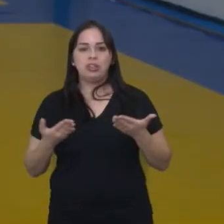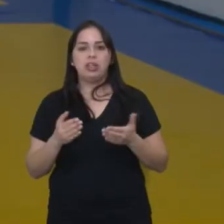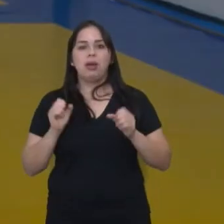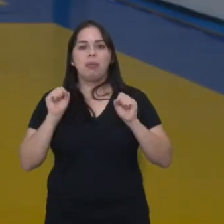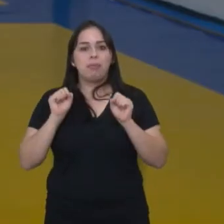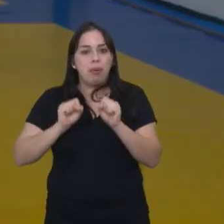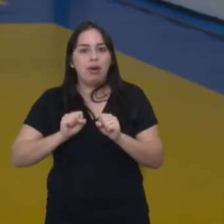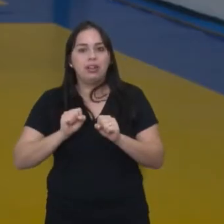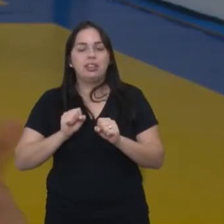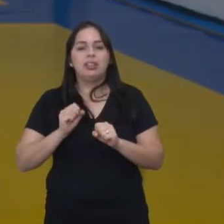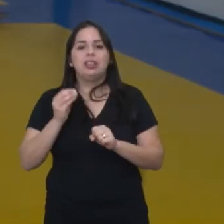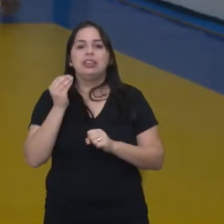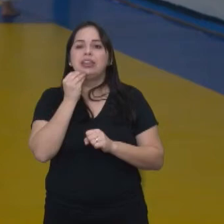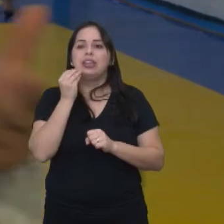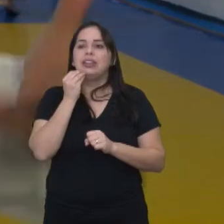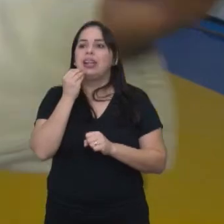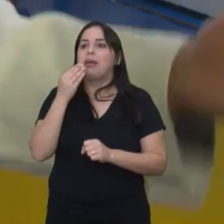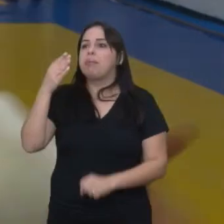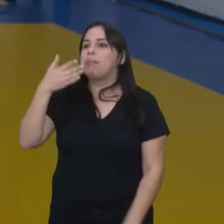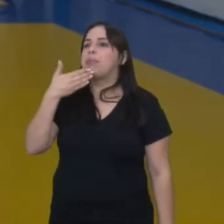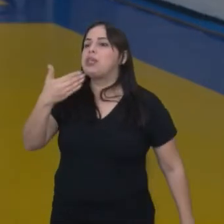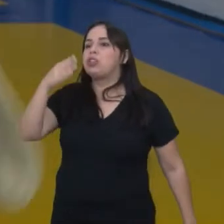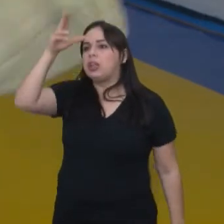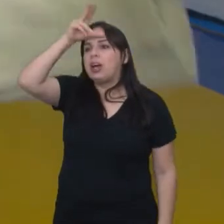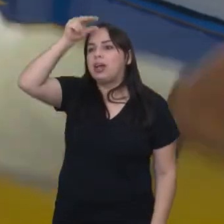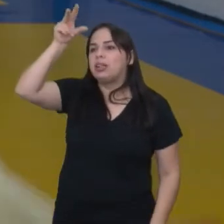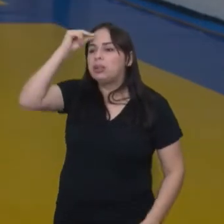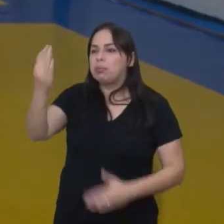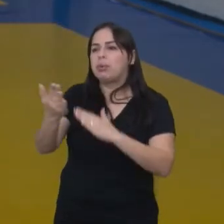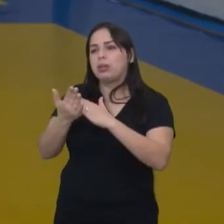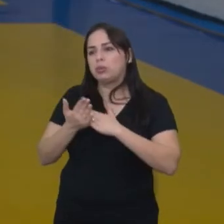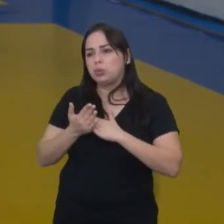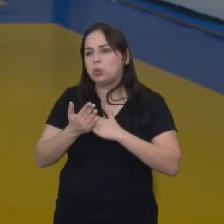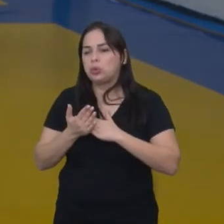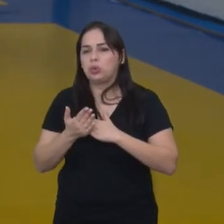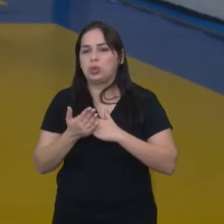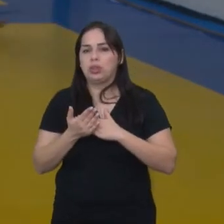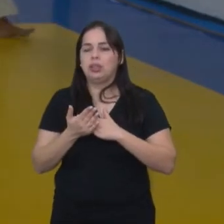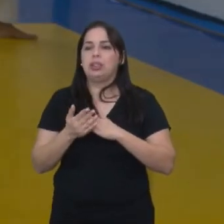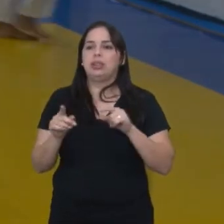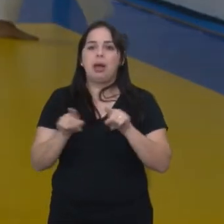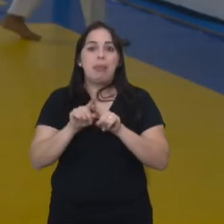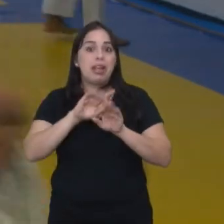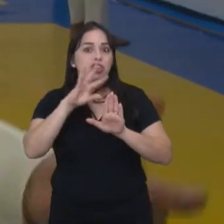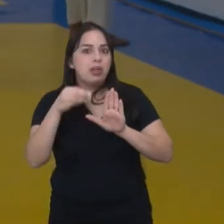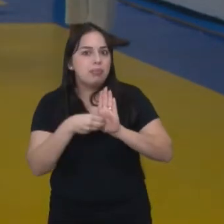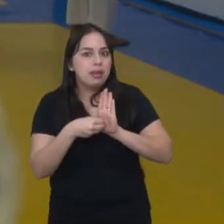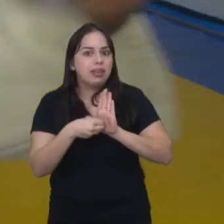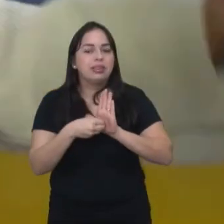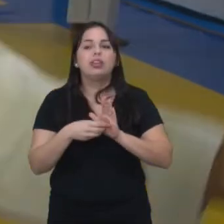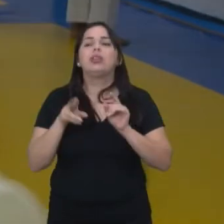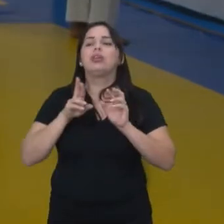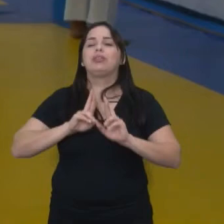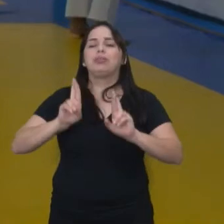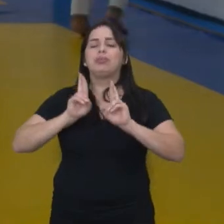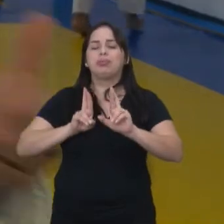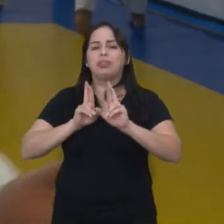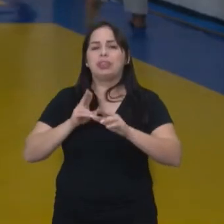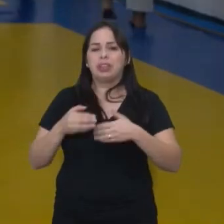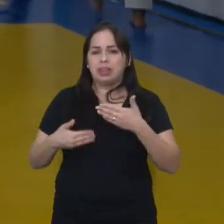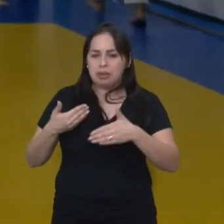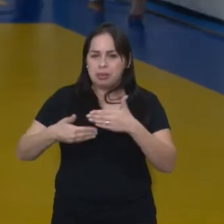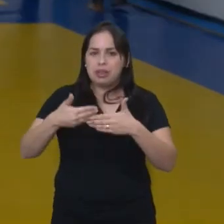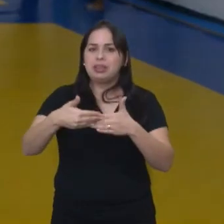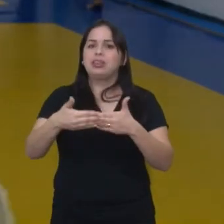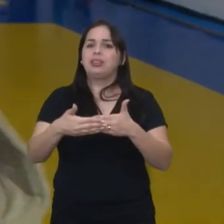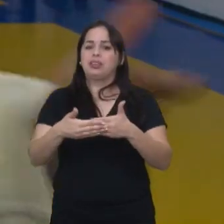muito importante que hoje a gente pode tentar pleitear alguma ajuda na prefeitura, né? Através de emendas, né?